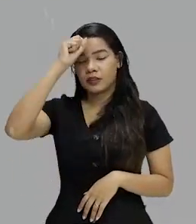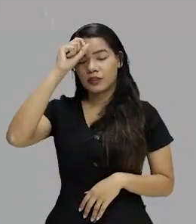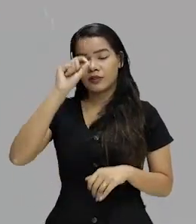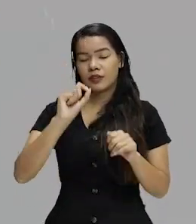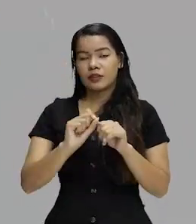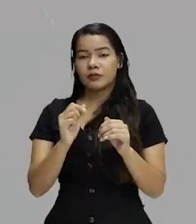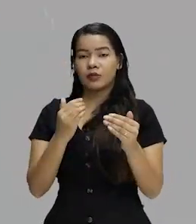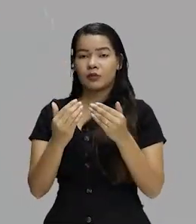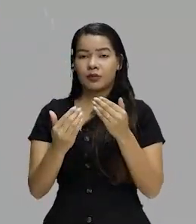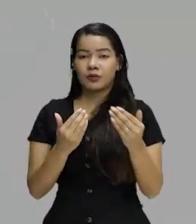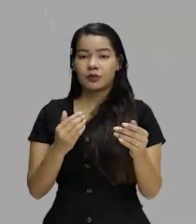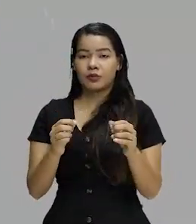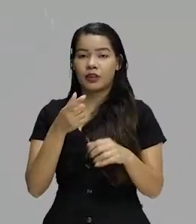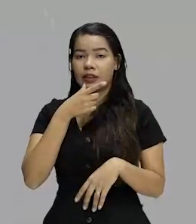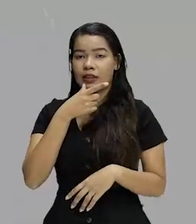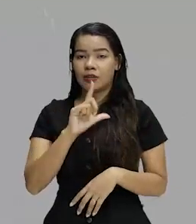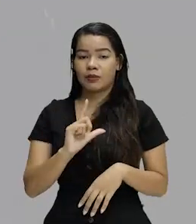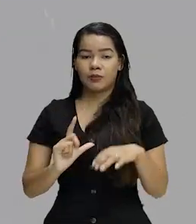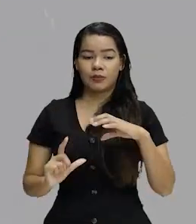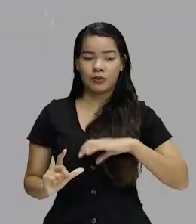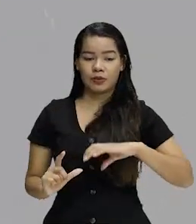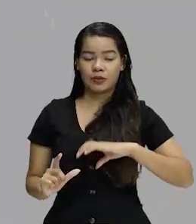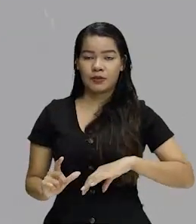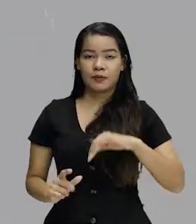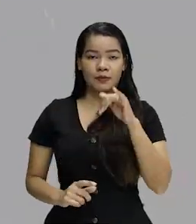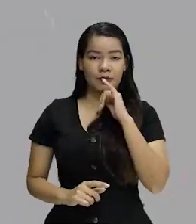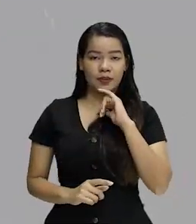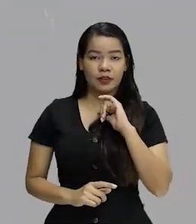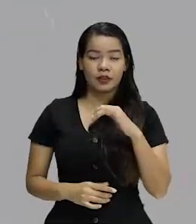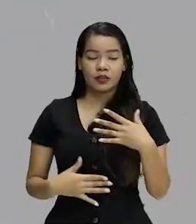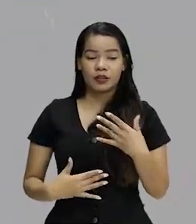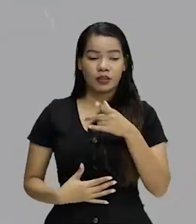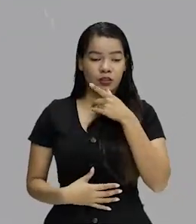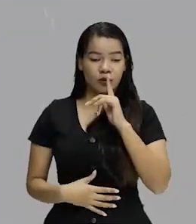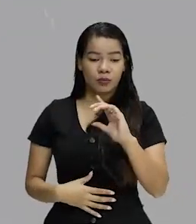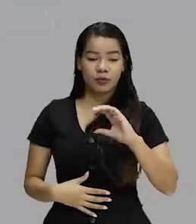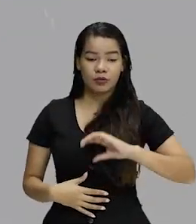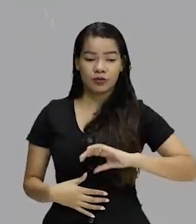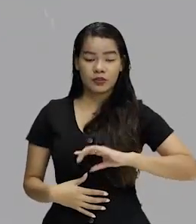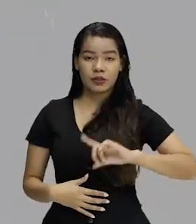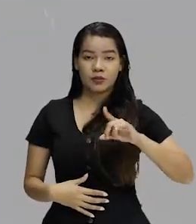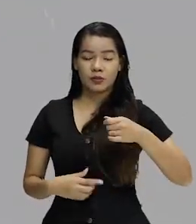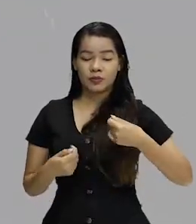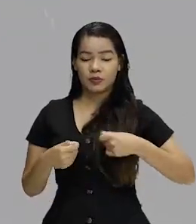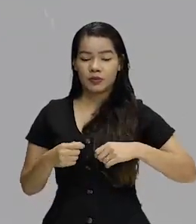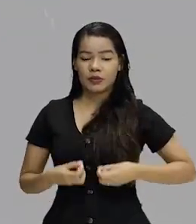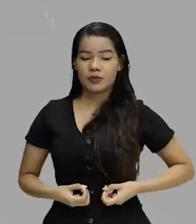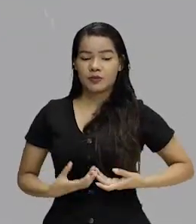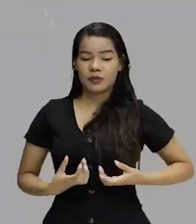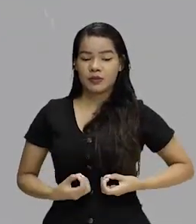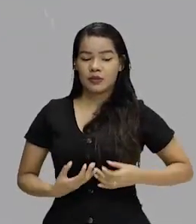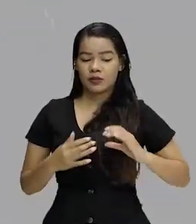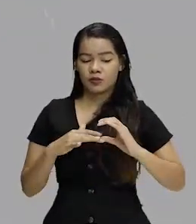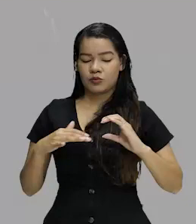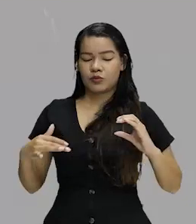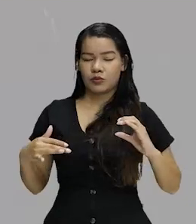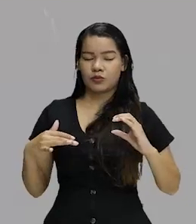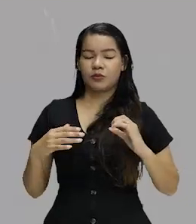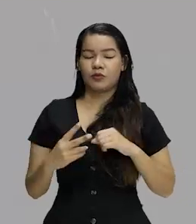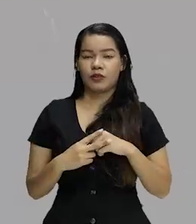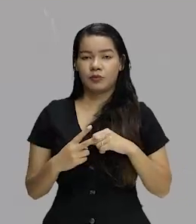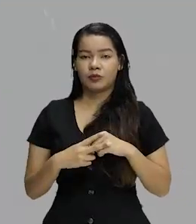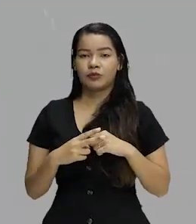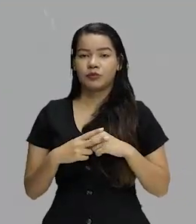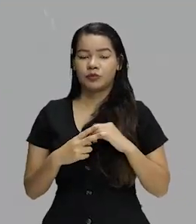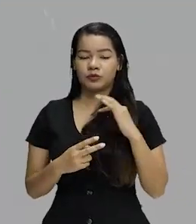com o português, por exemplo. No português, você pode expressar o futuro conjugando o verbo no futuro do presente, ou você pode